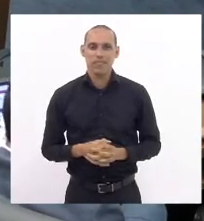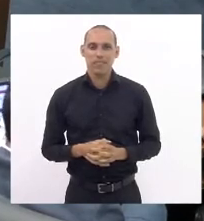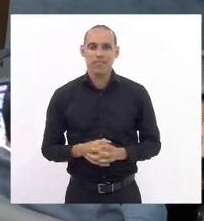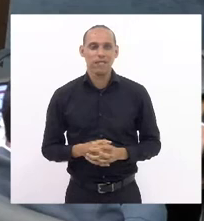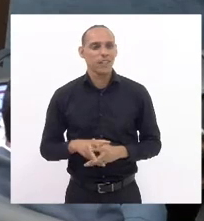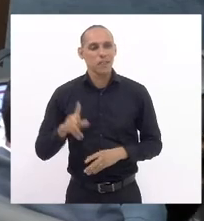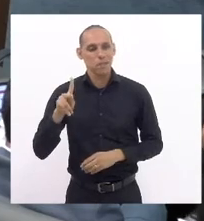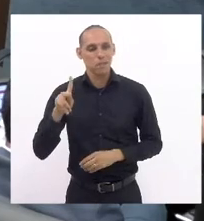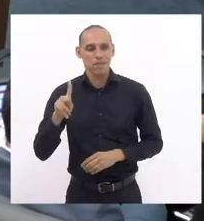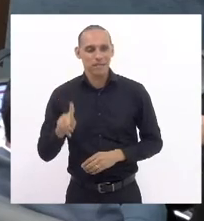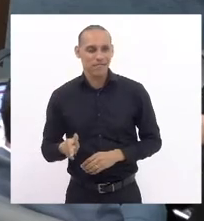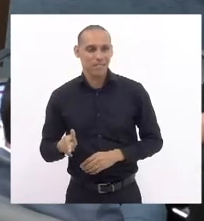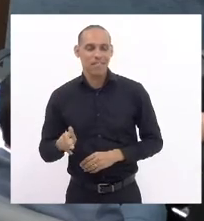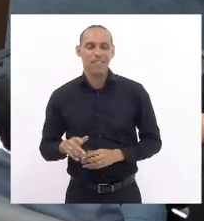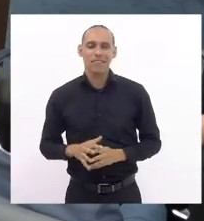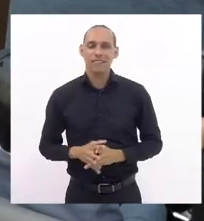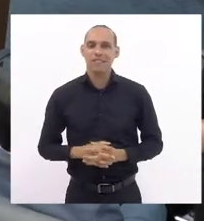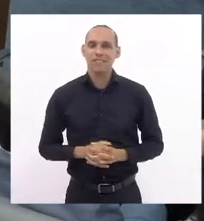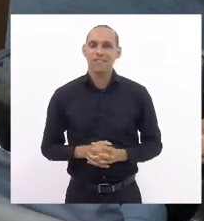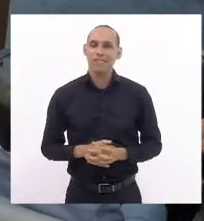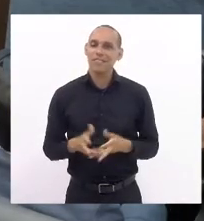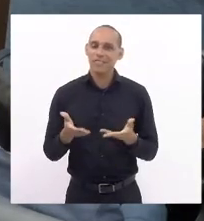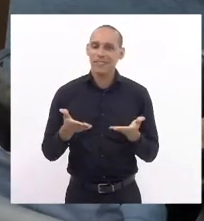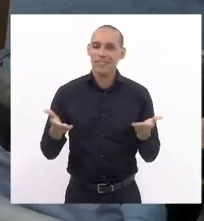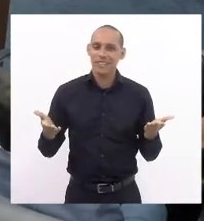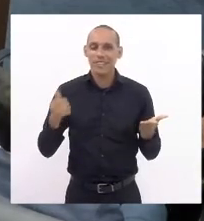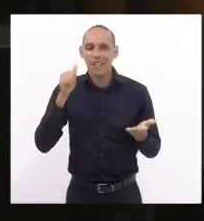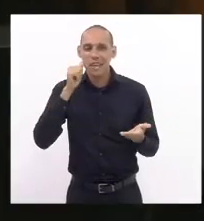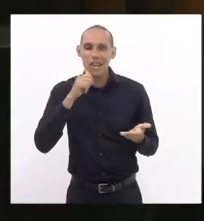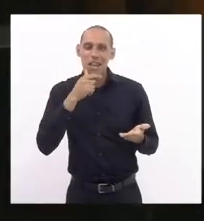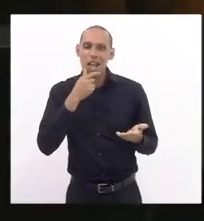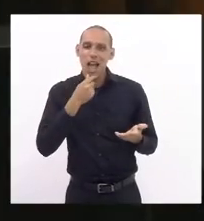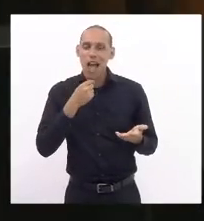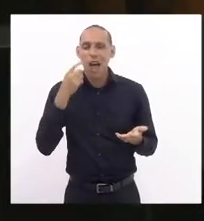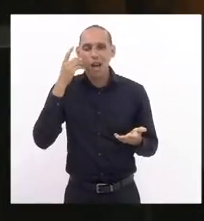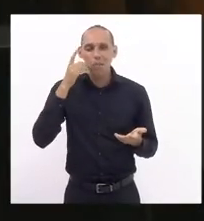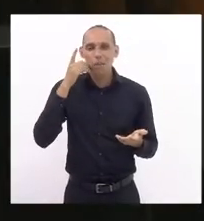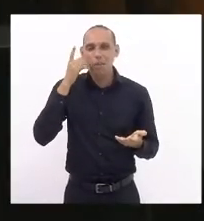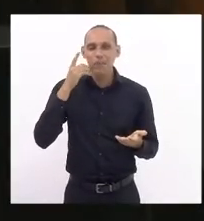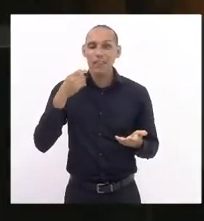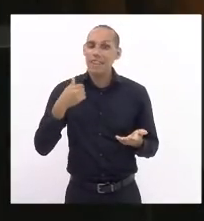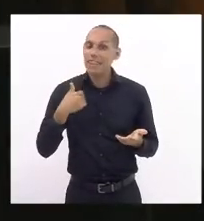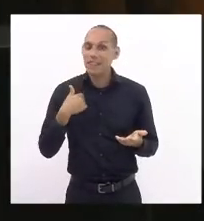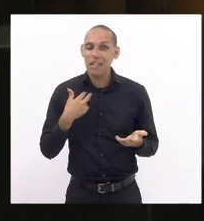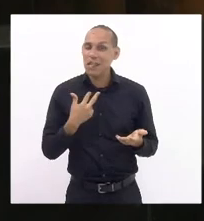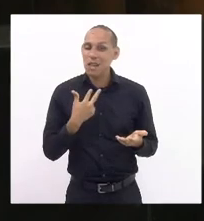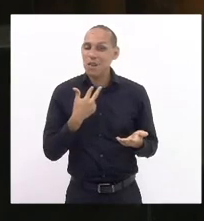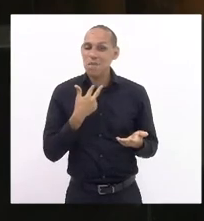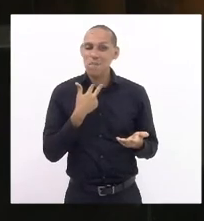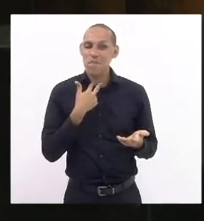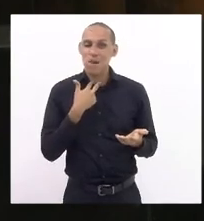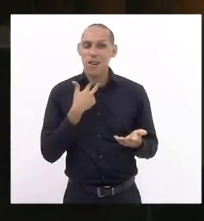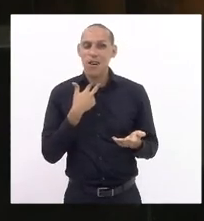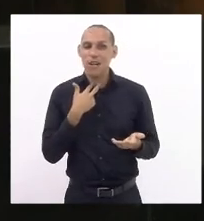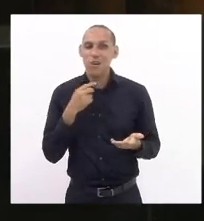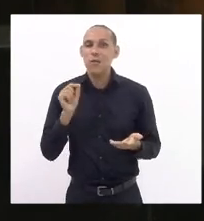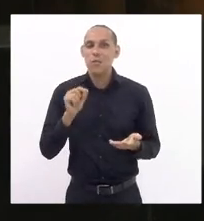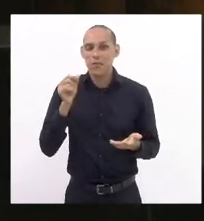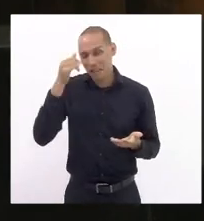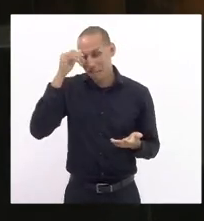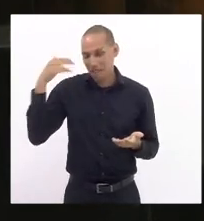Senhora presidenta, senhoras deputadas, senhores deputados, eu não poderia me furtar de vir